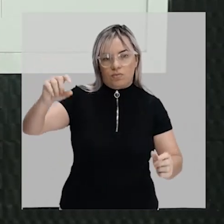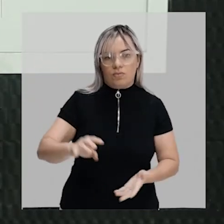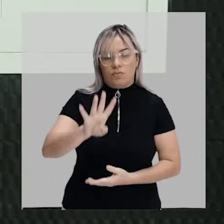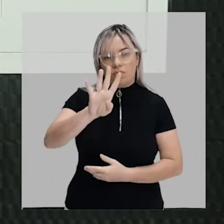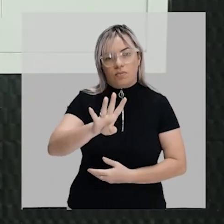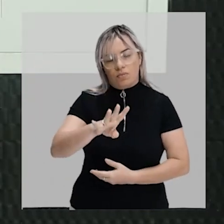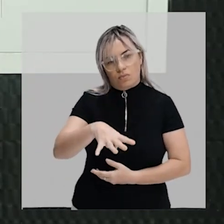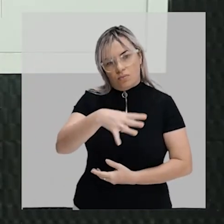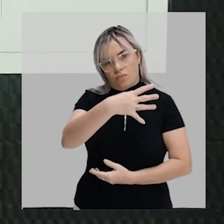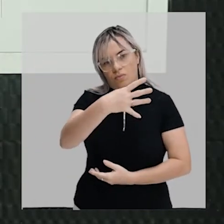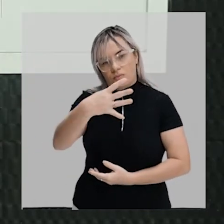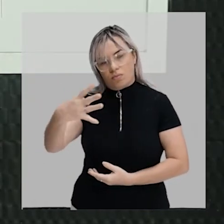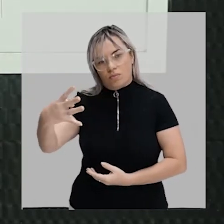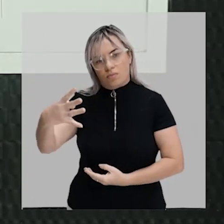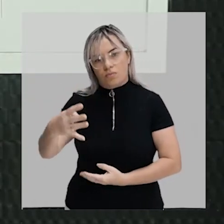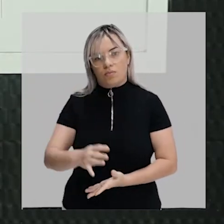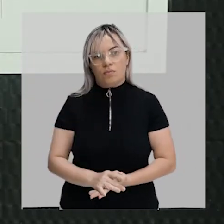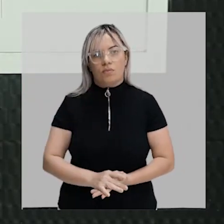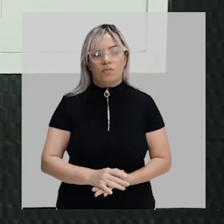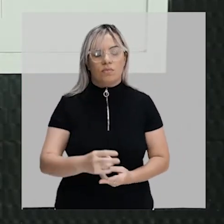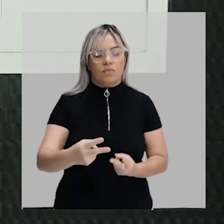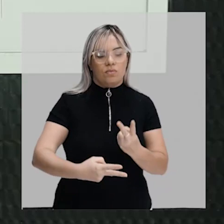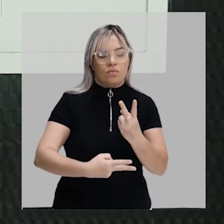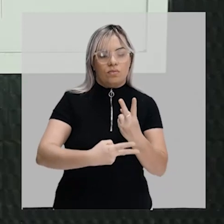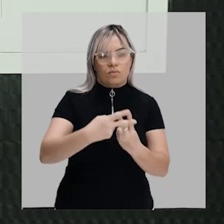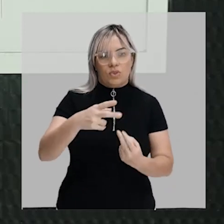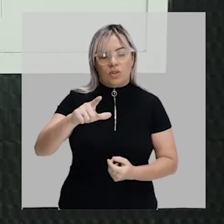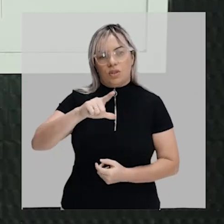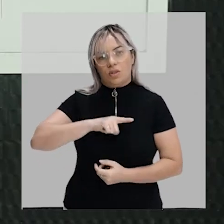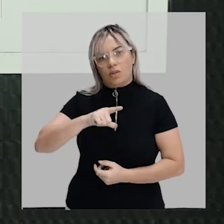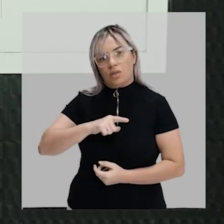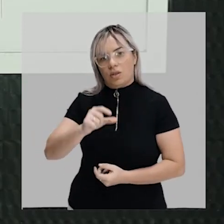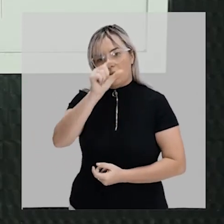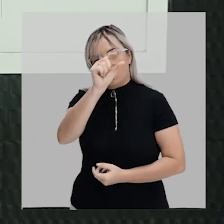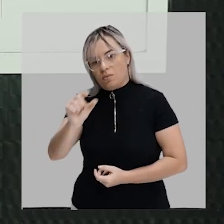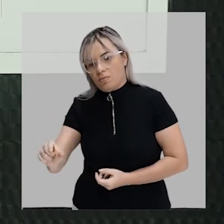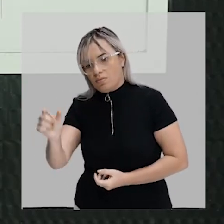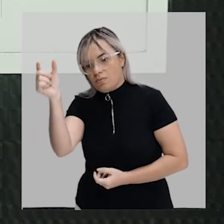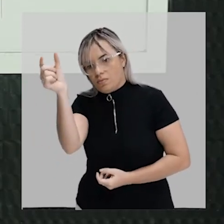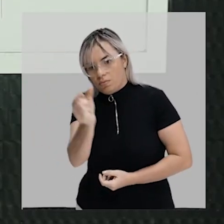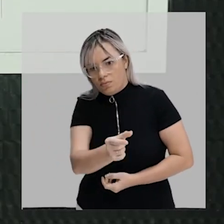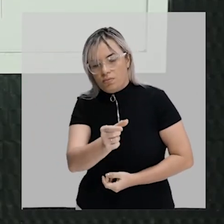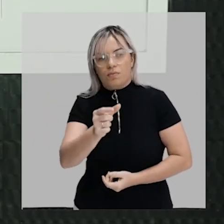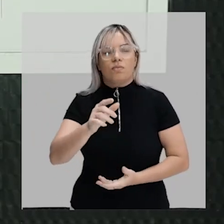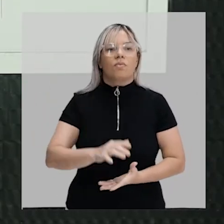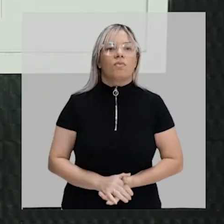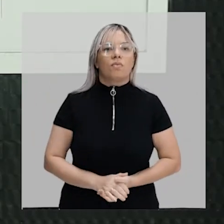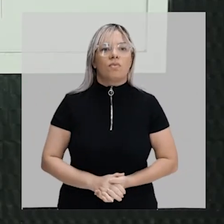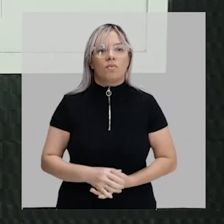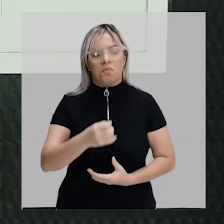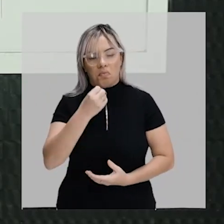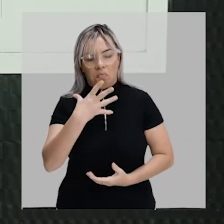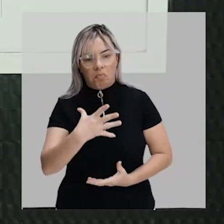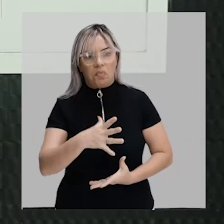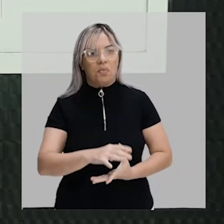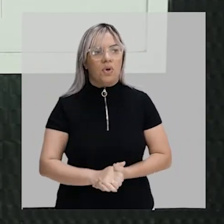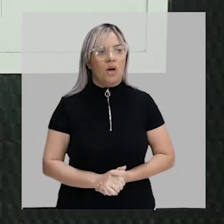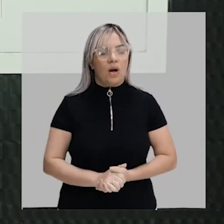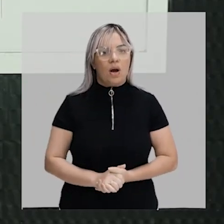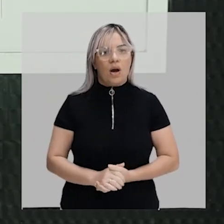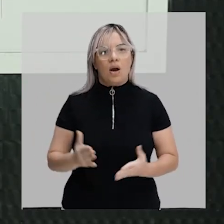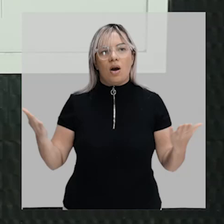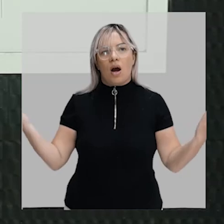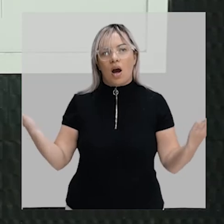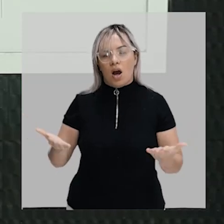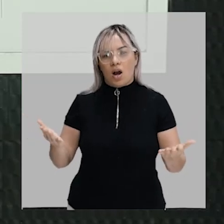quadrada que possui diagonais beleza galera muito bem vamos falar também agora da